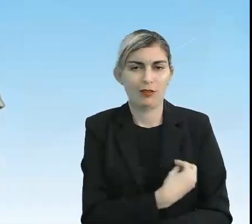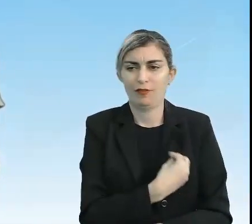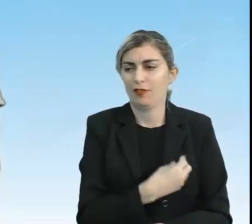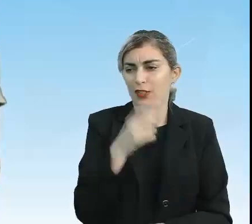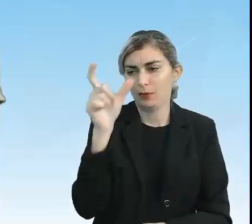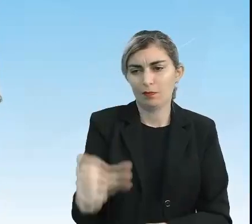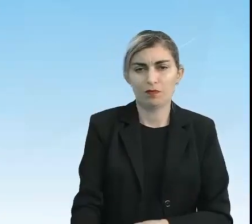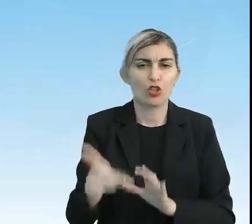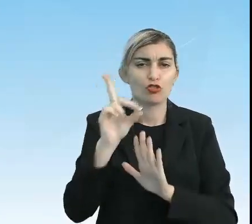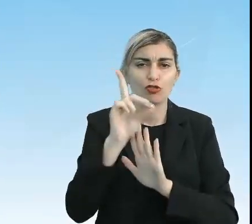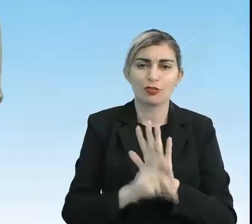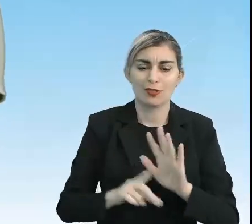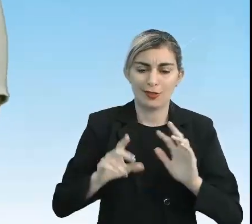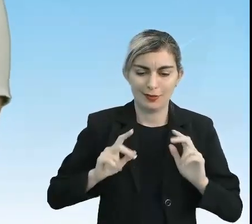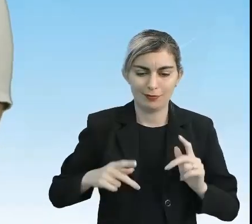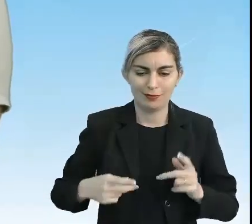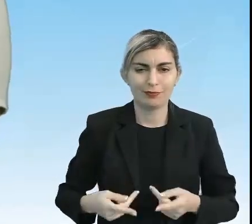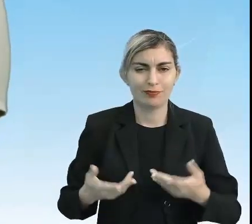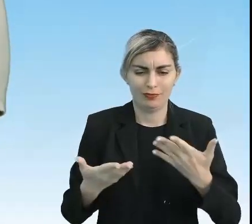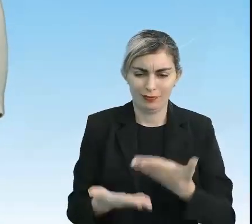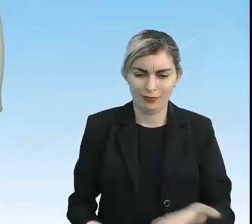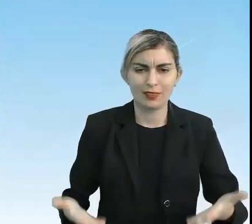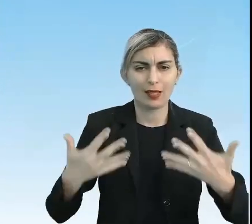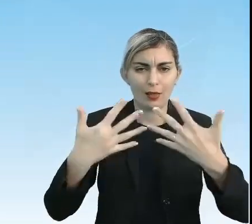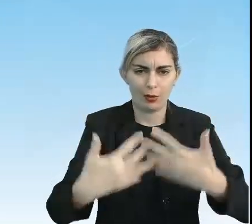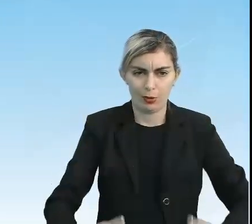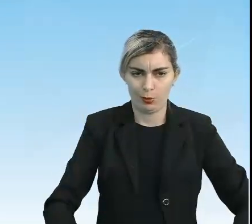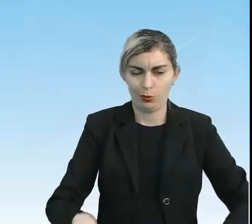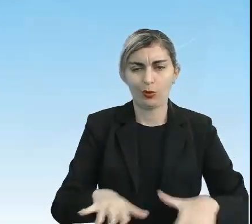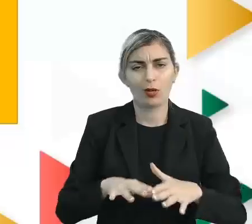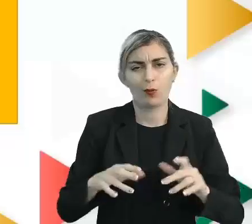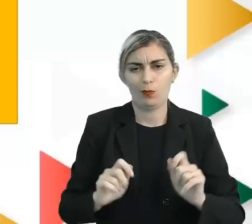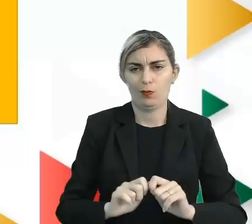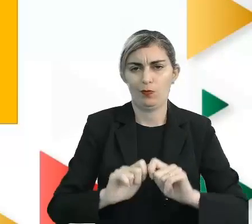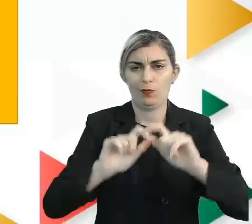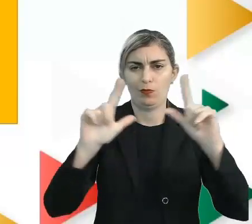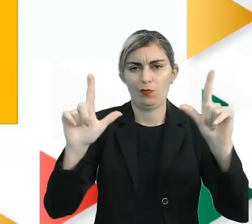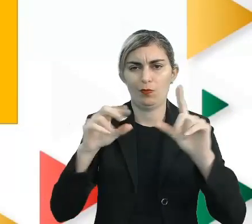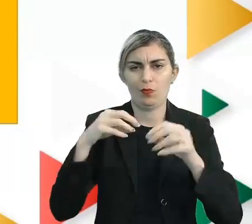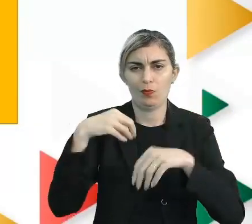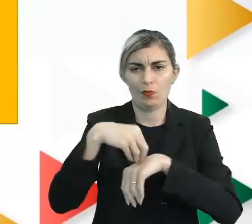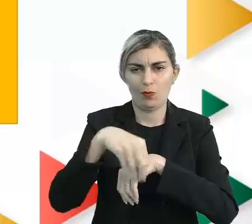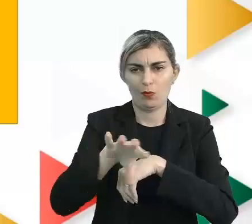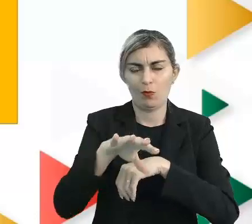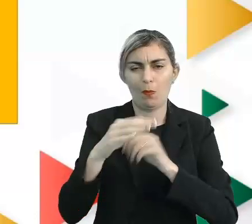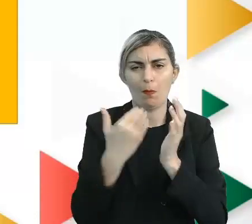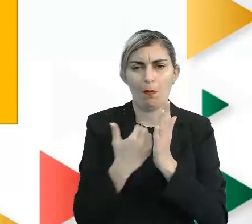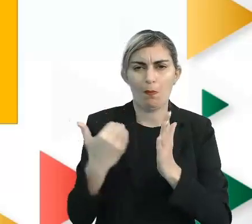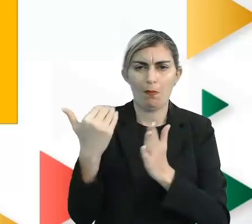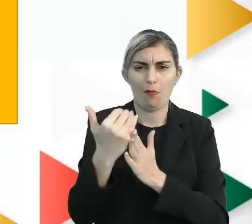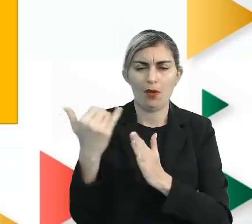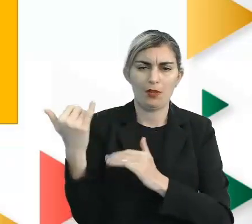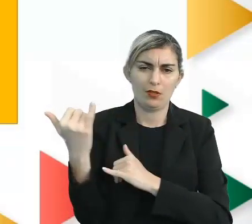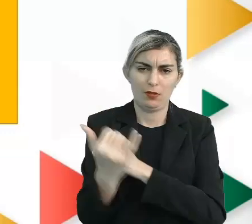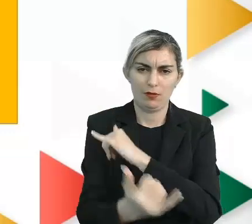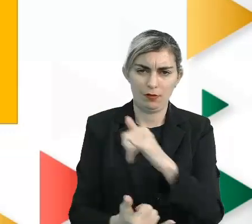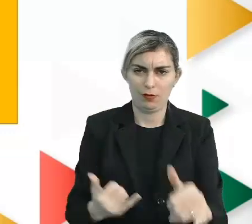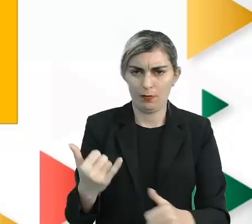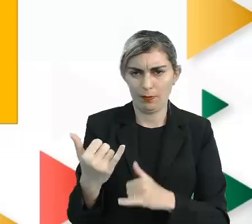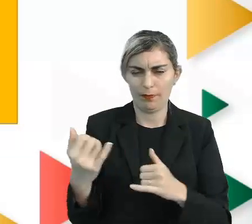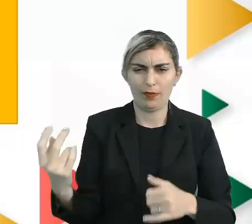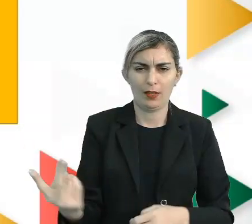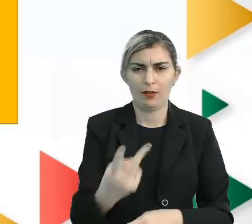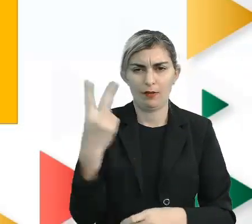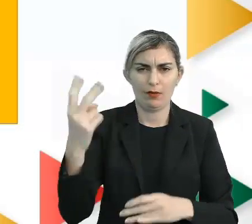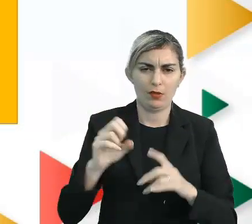um direito natural, não é E isso? sim, um direito natural. Na tela ainda trago mais informações. Vamos lá. É através dos valores sociais, não